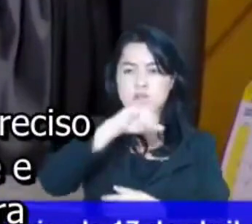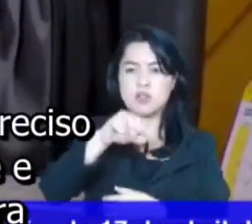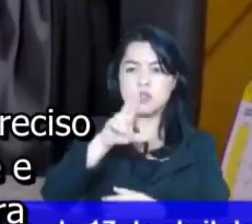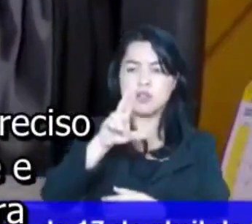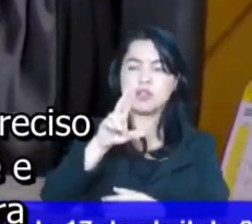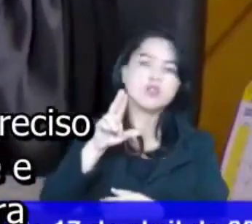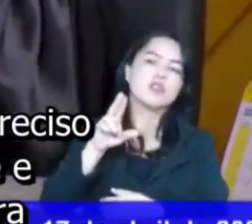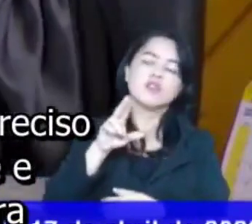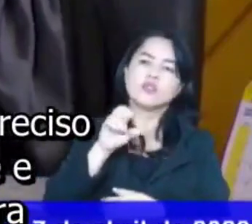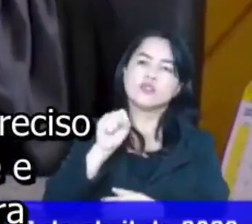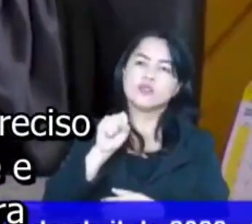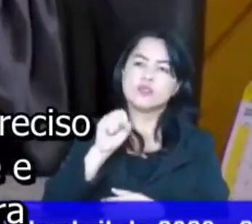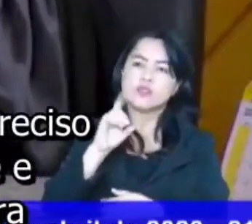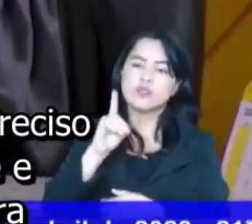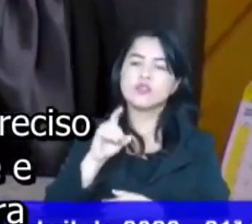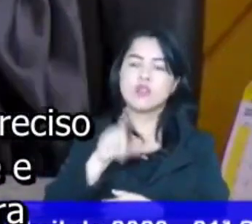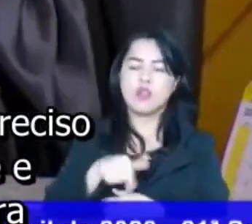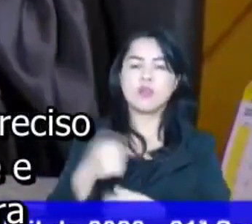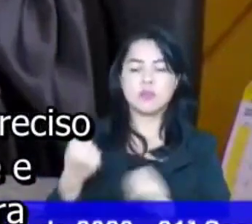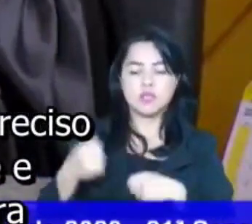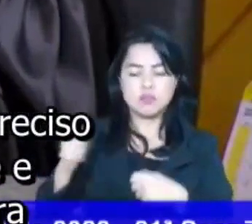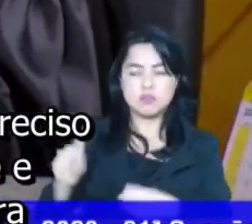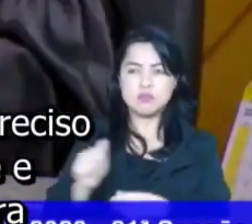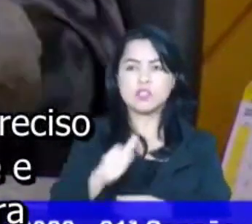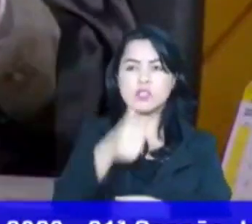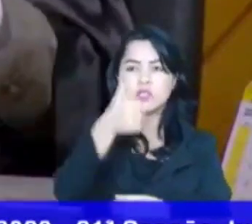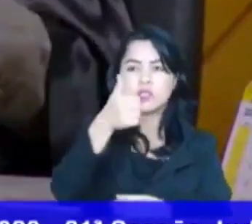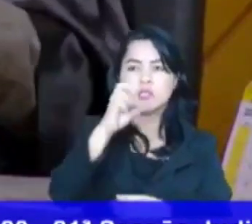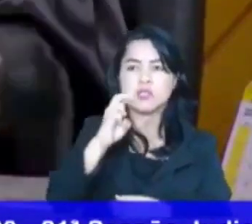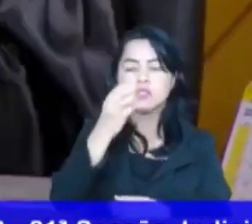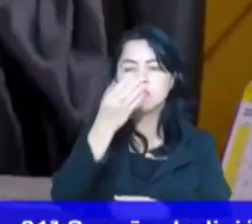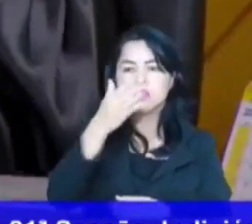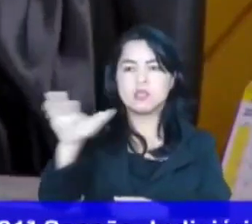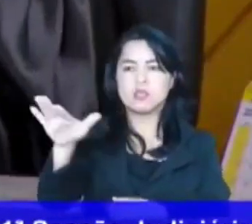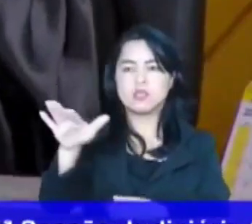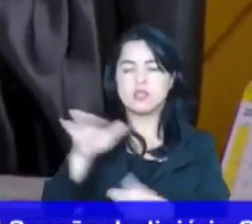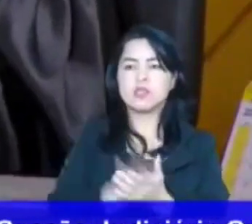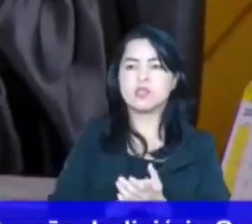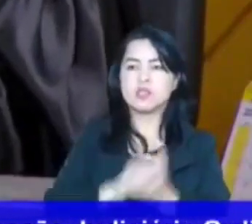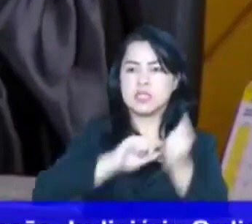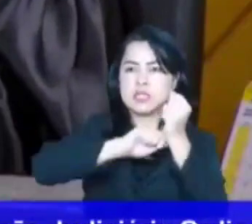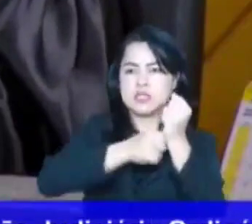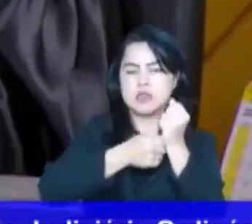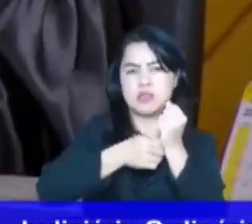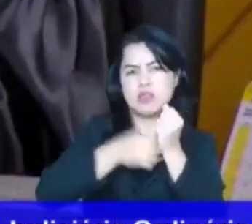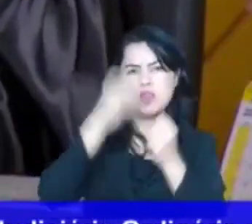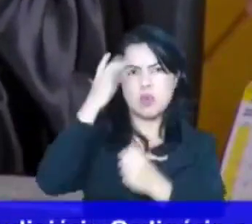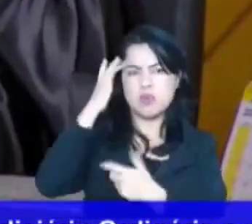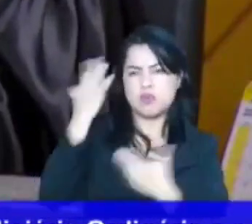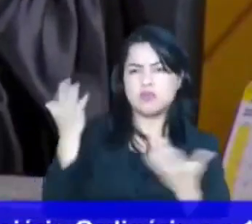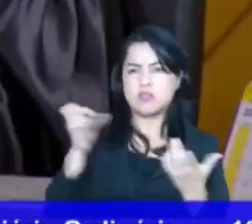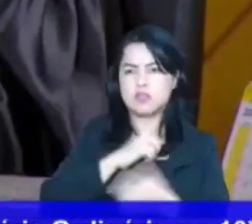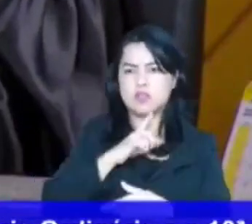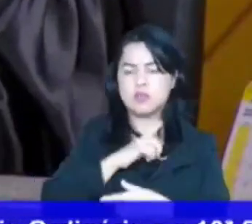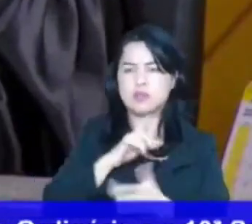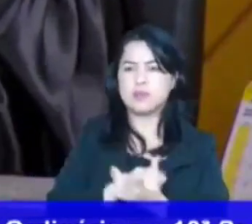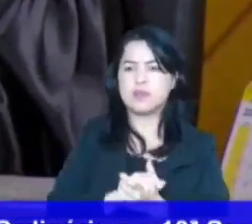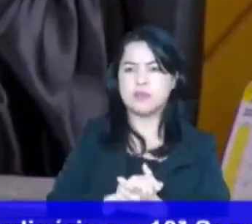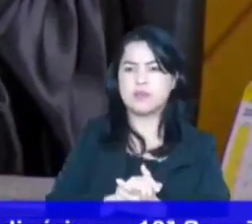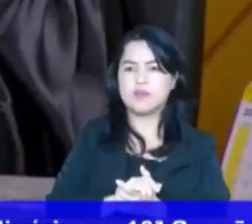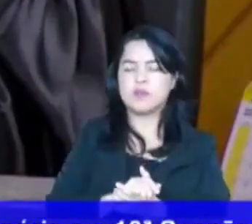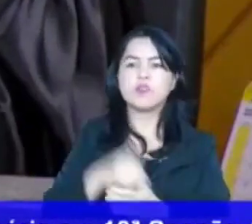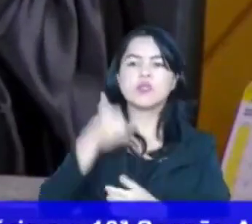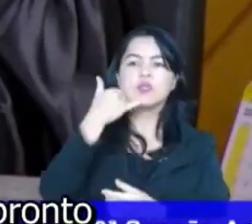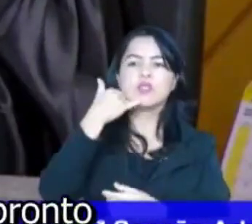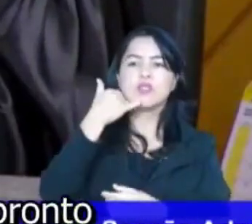preciso nosso comparecimento pessoal às 15h30, amanhã deve ter alguma coisa de senha para nós aí, Nos celulares. nos